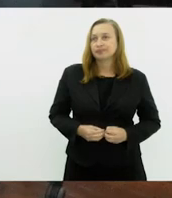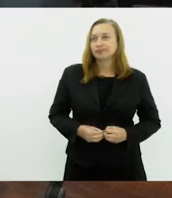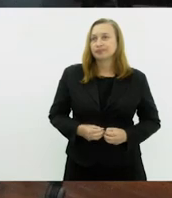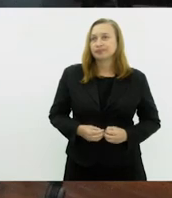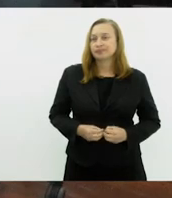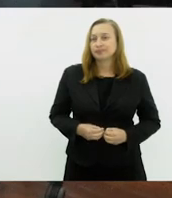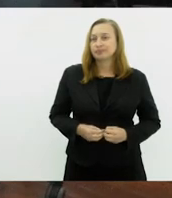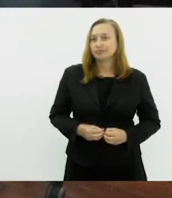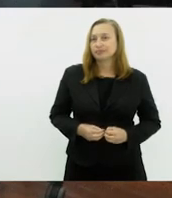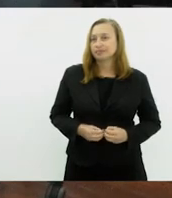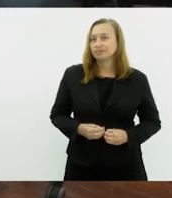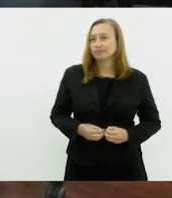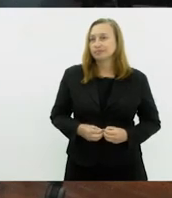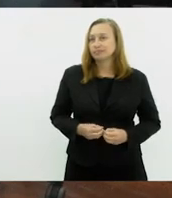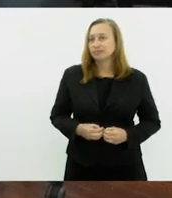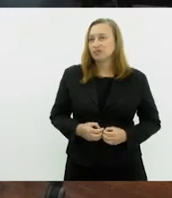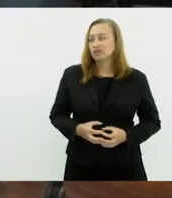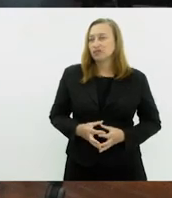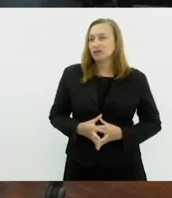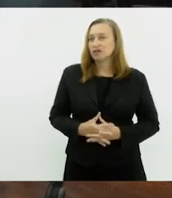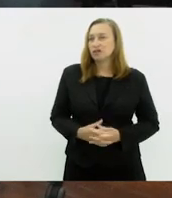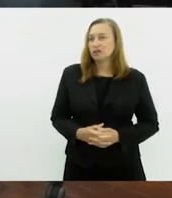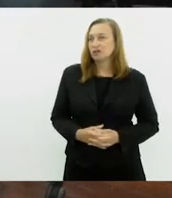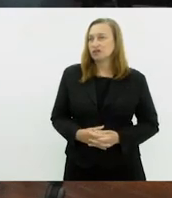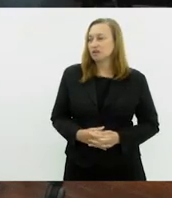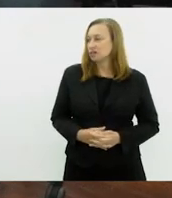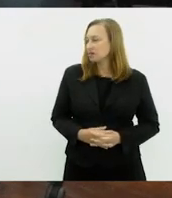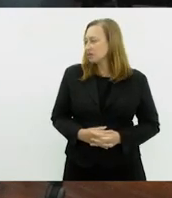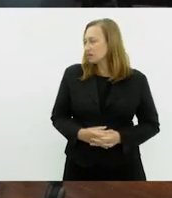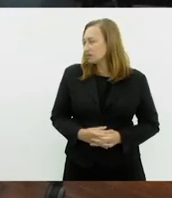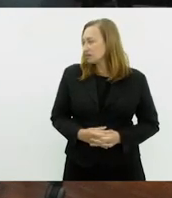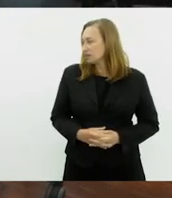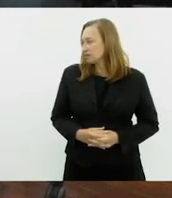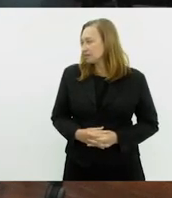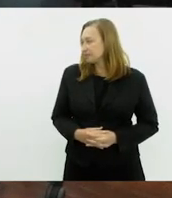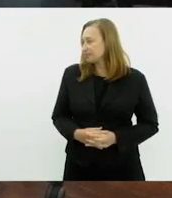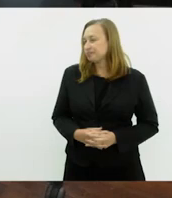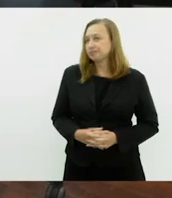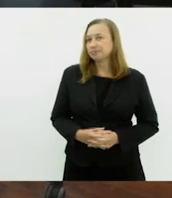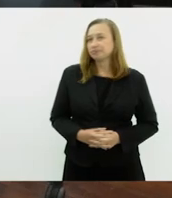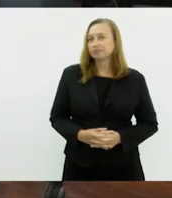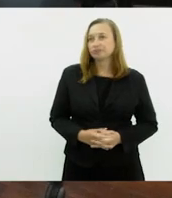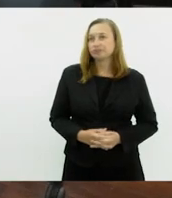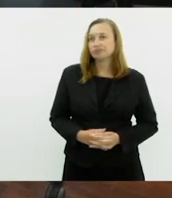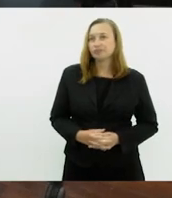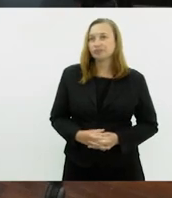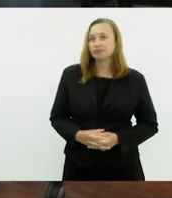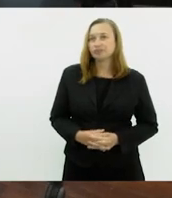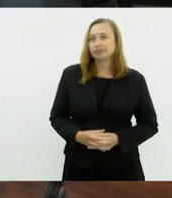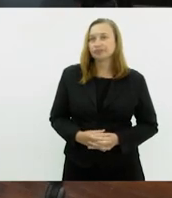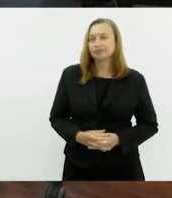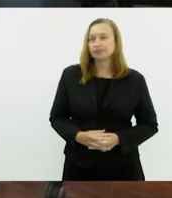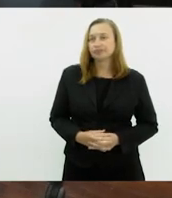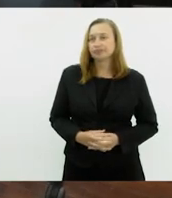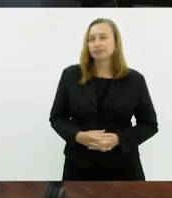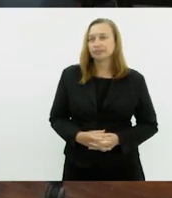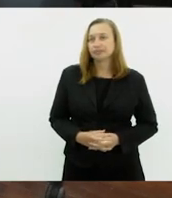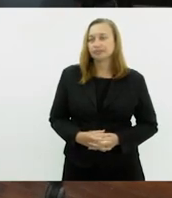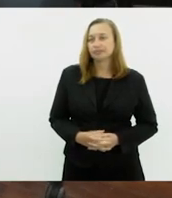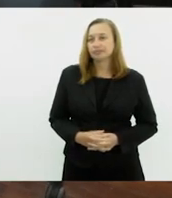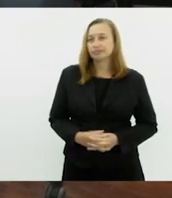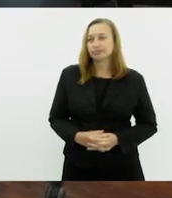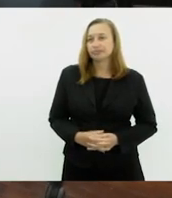ele uma uma mochila com com arma fez fez teste na arma não tinha digital dele